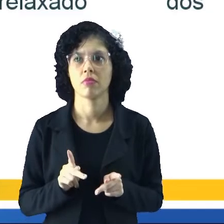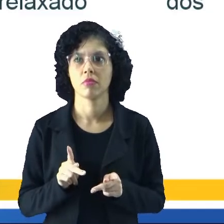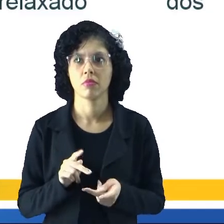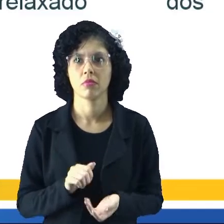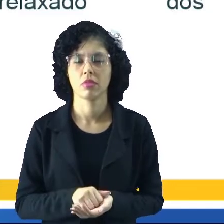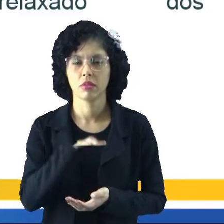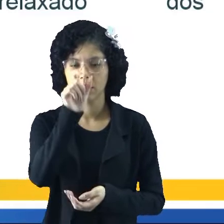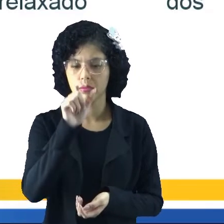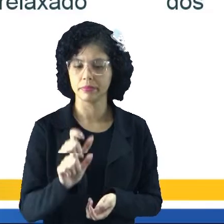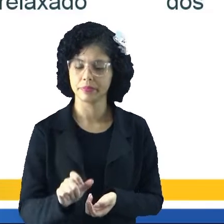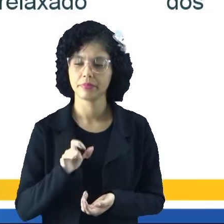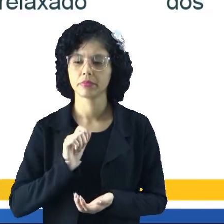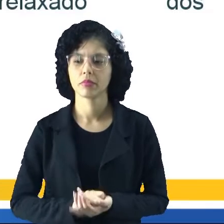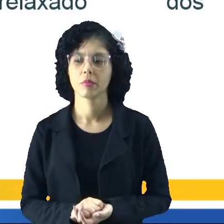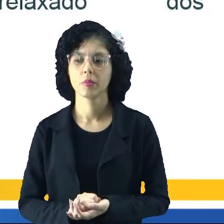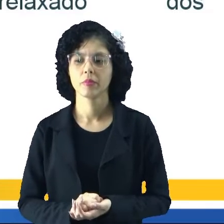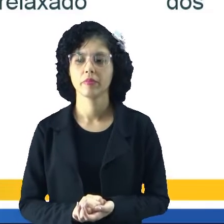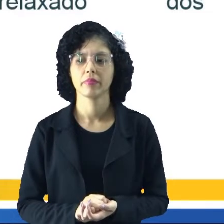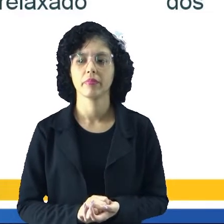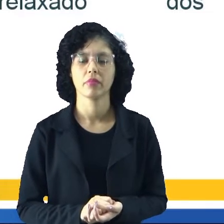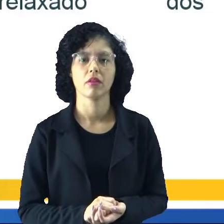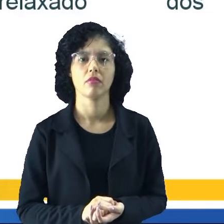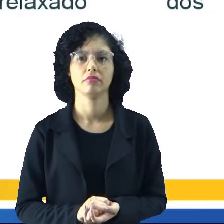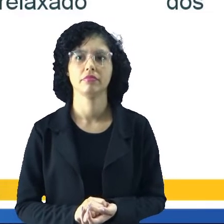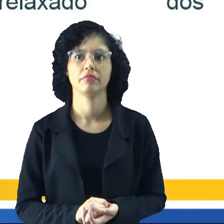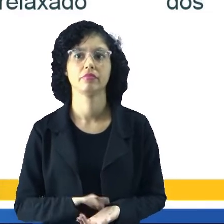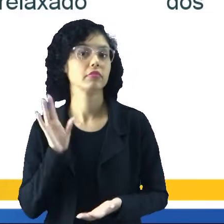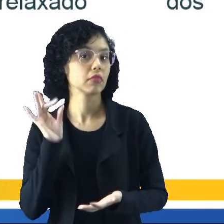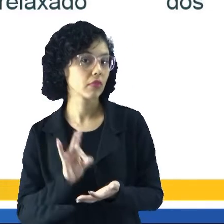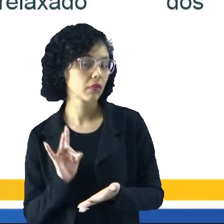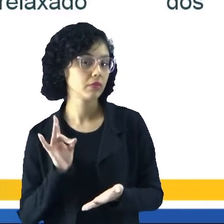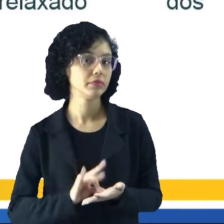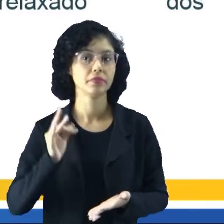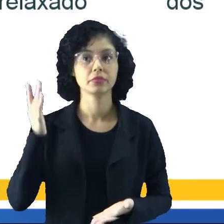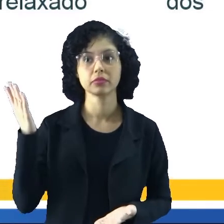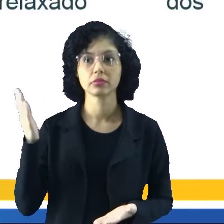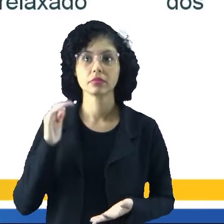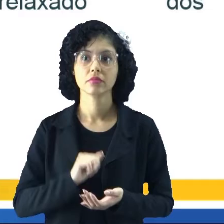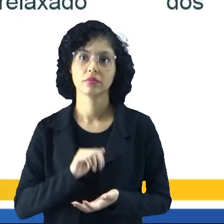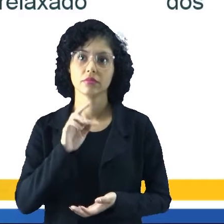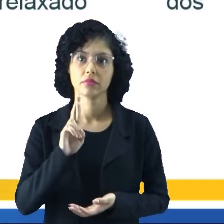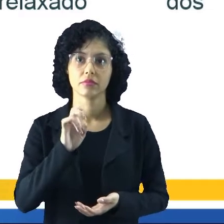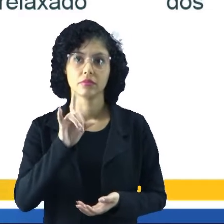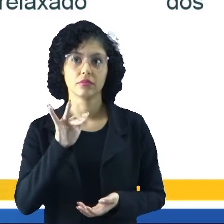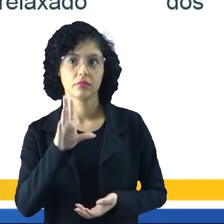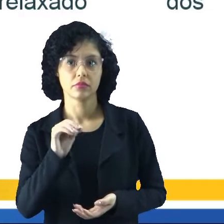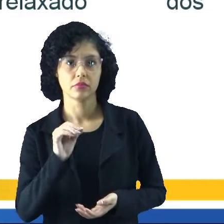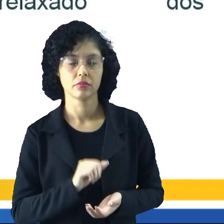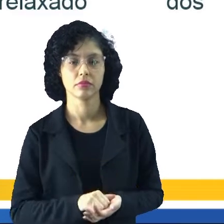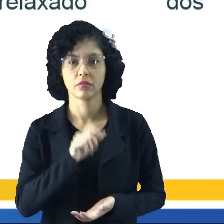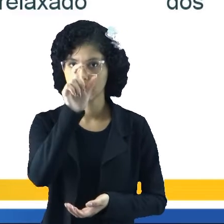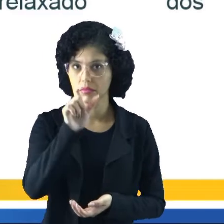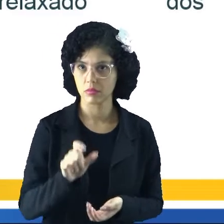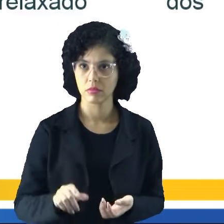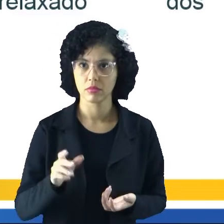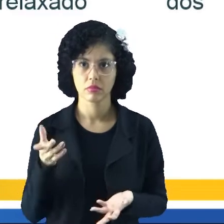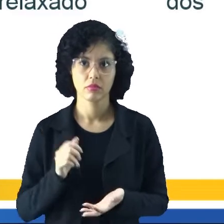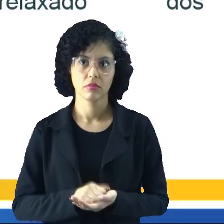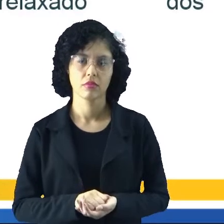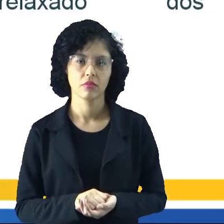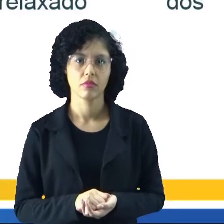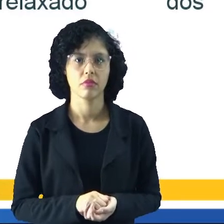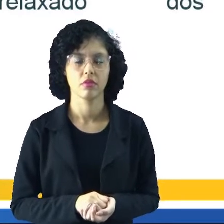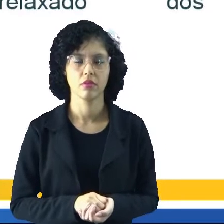dos personagens. Né? Na verdade, aí, né, o relaxado ali, tá só os personagens, não os